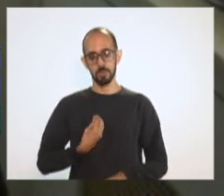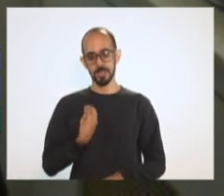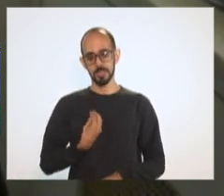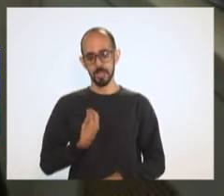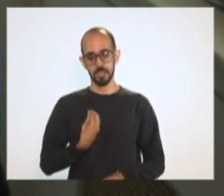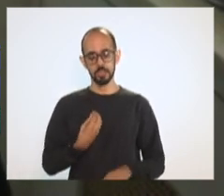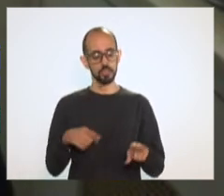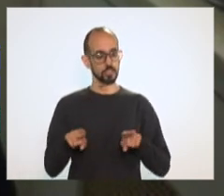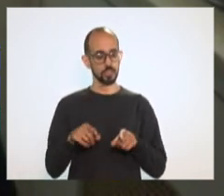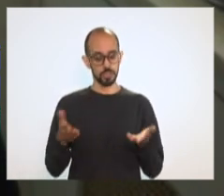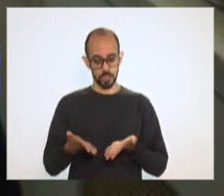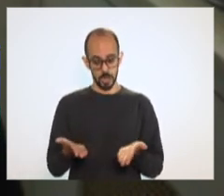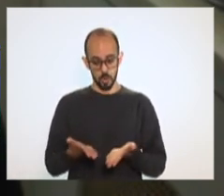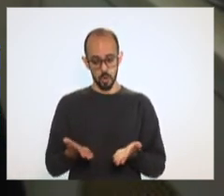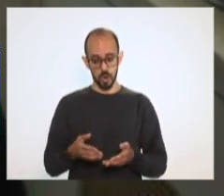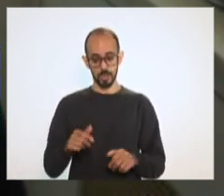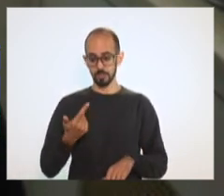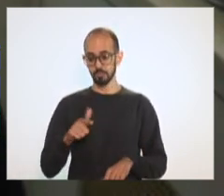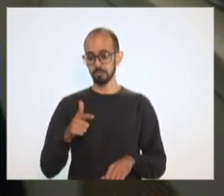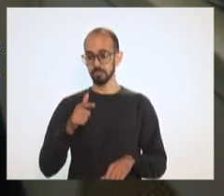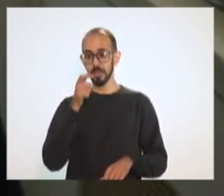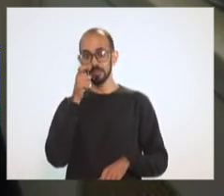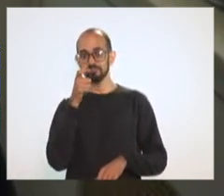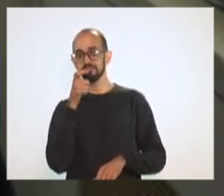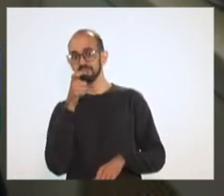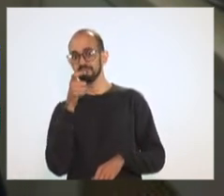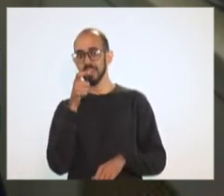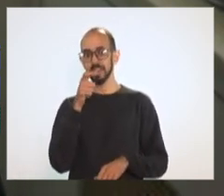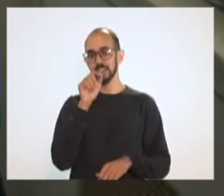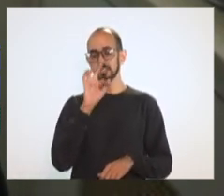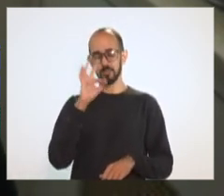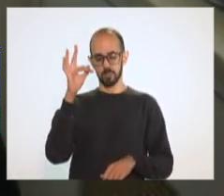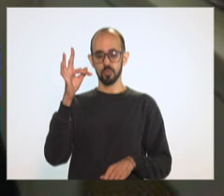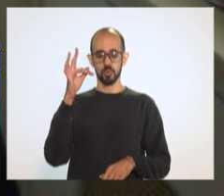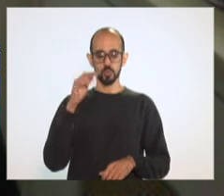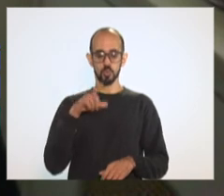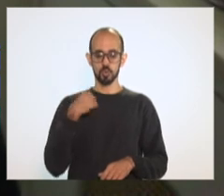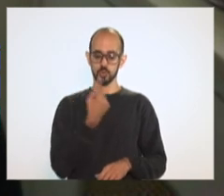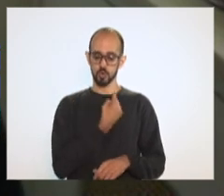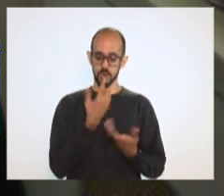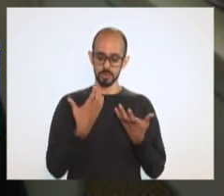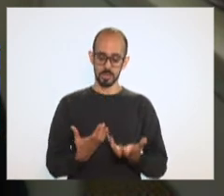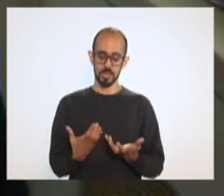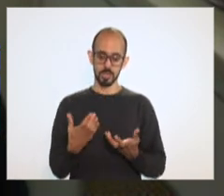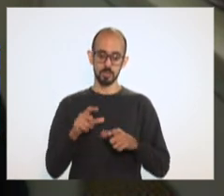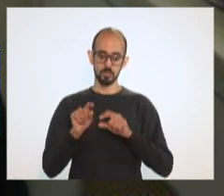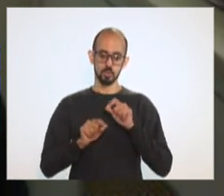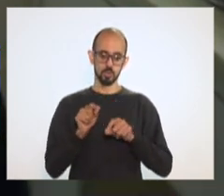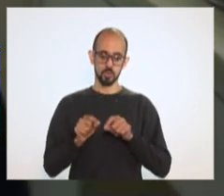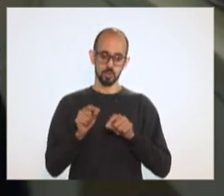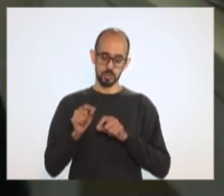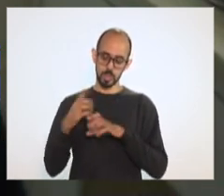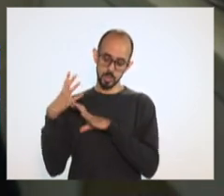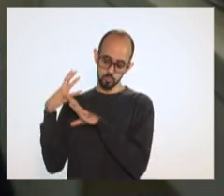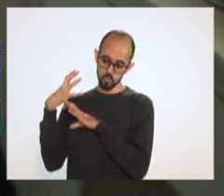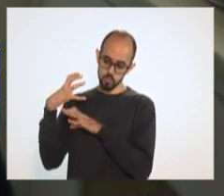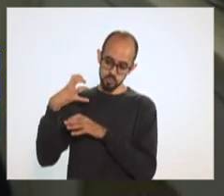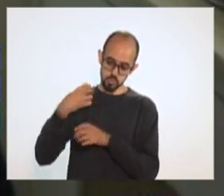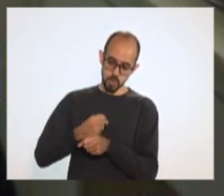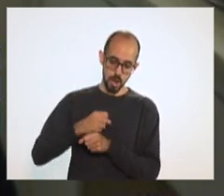perspectiva para o futuro então nós queremos resgatar a nossa história